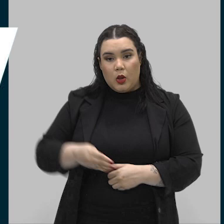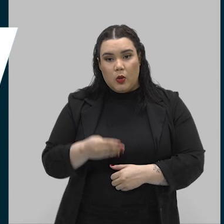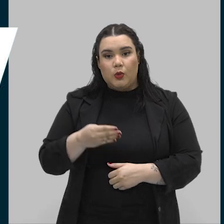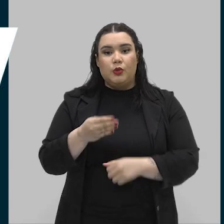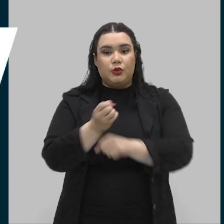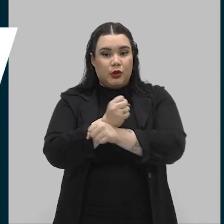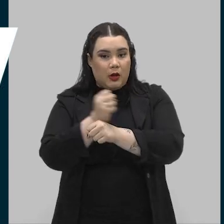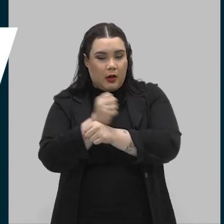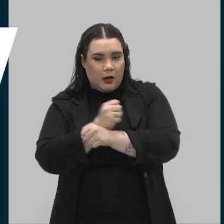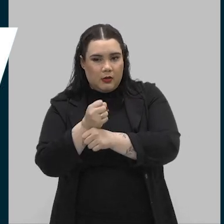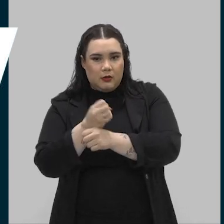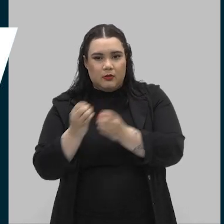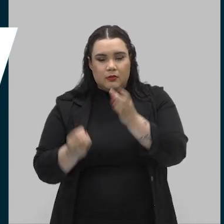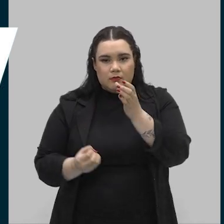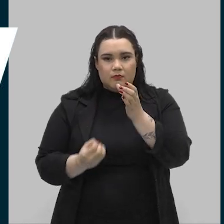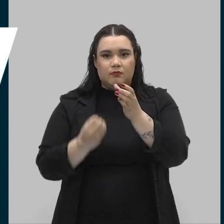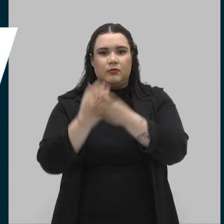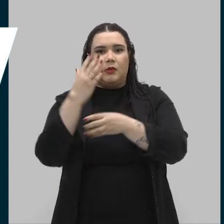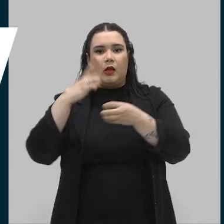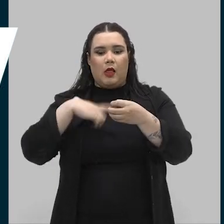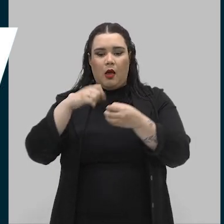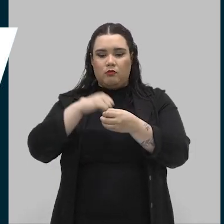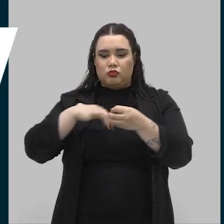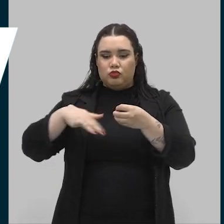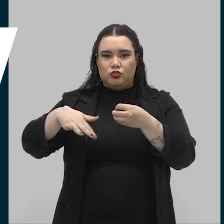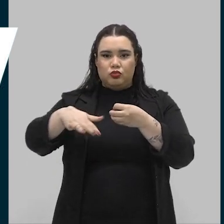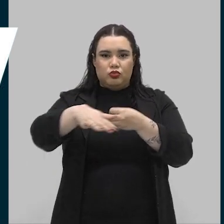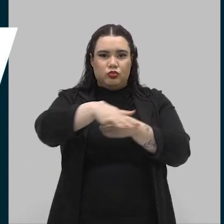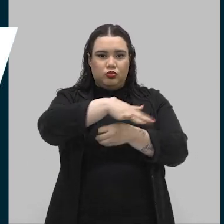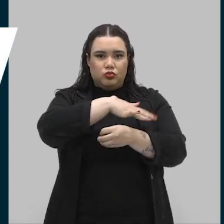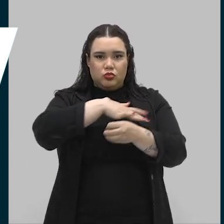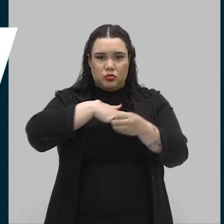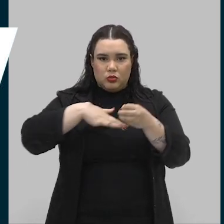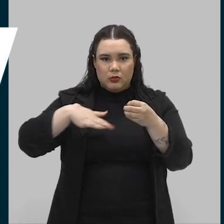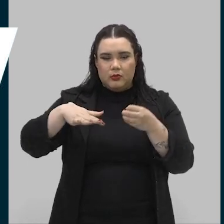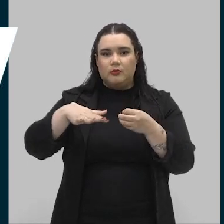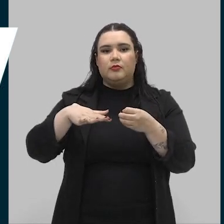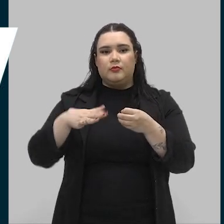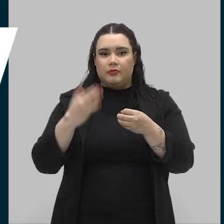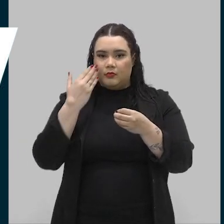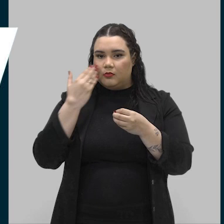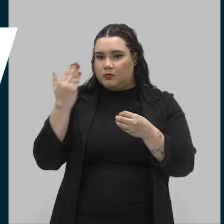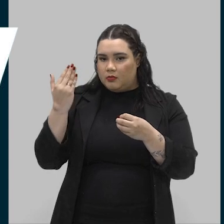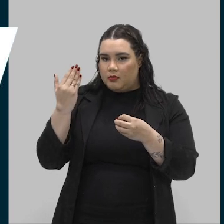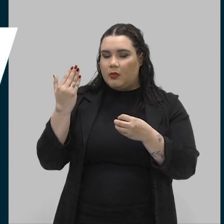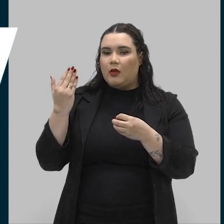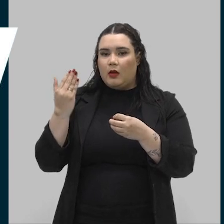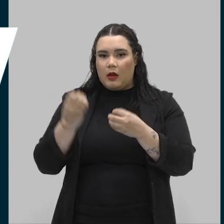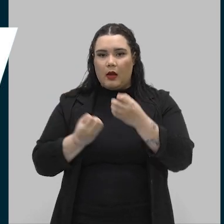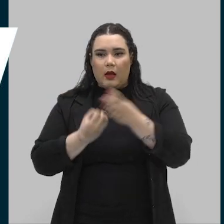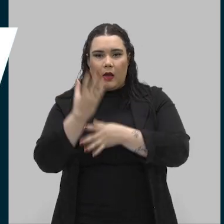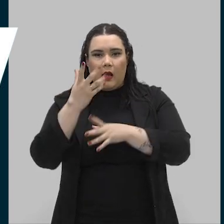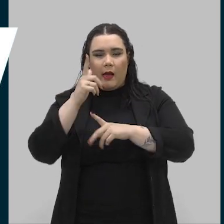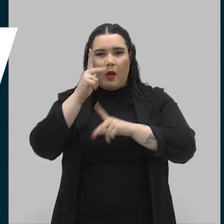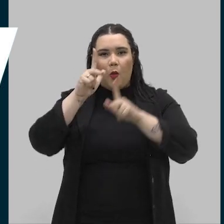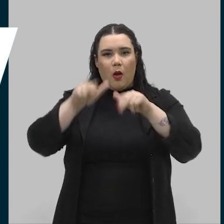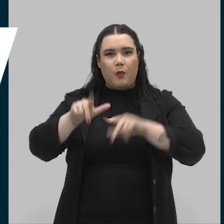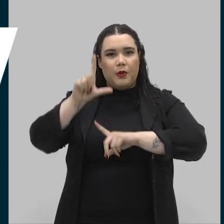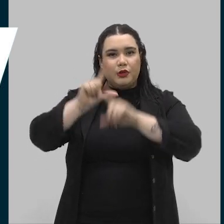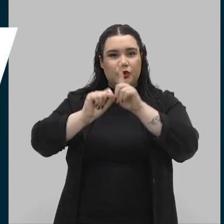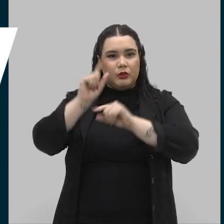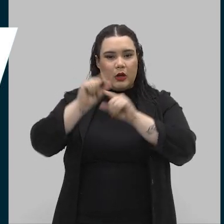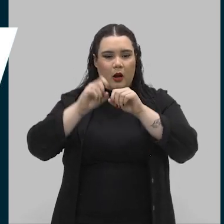começar a ter as primeiras galáxias, tá, pessoal? Aquelas formações, conjuntos de estrelas.